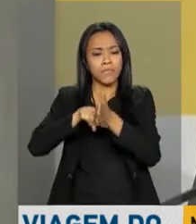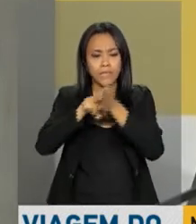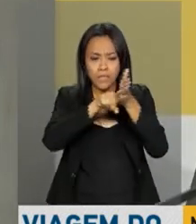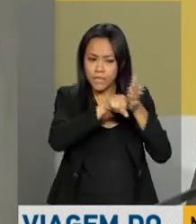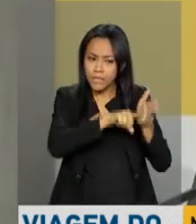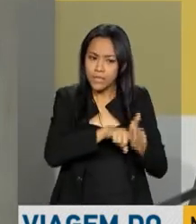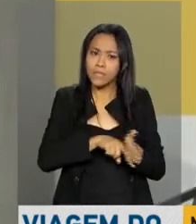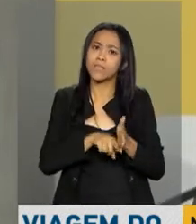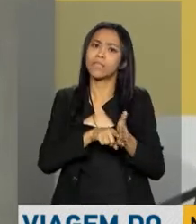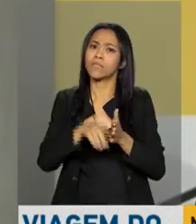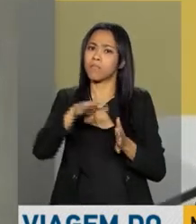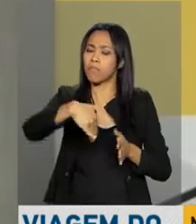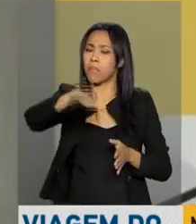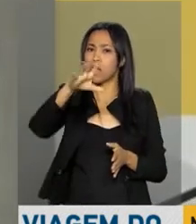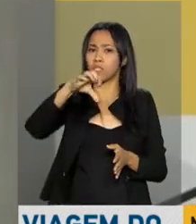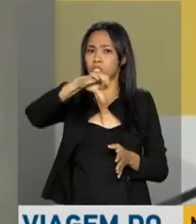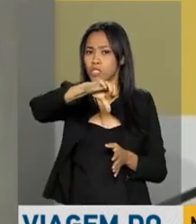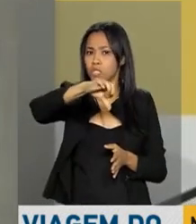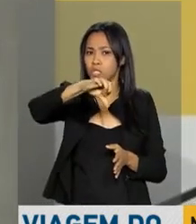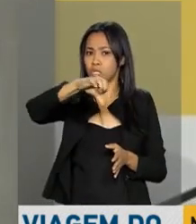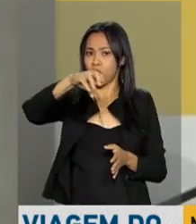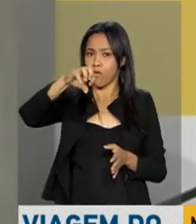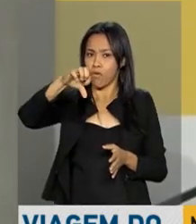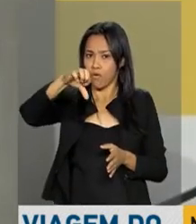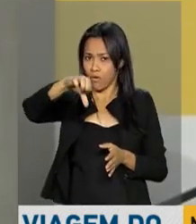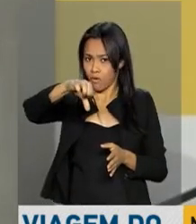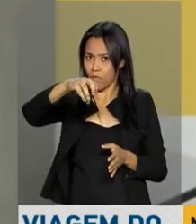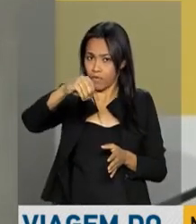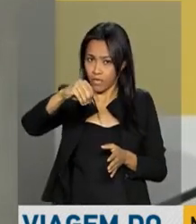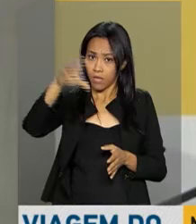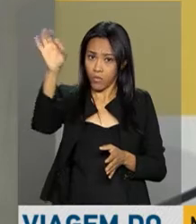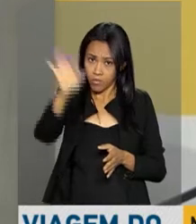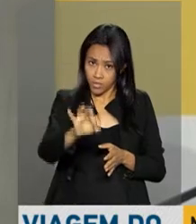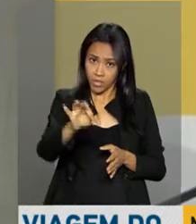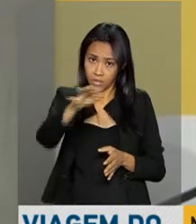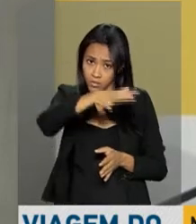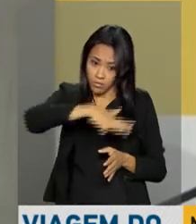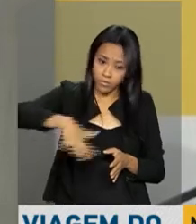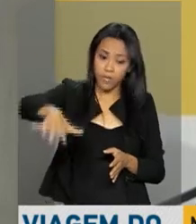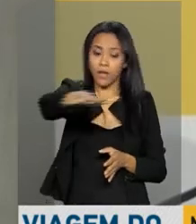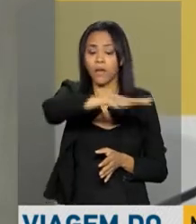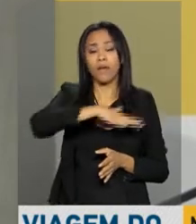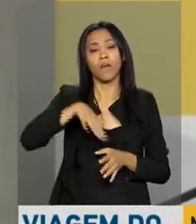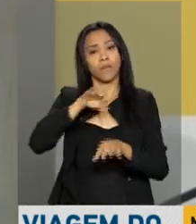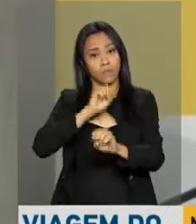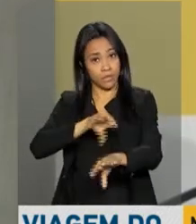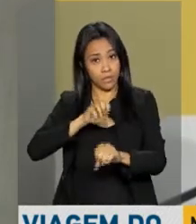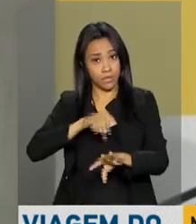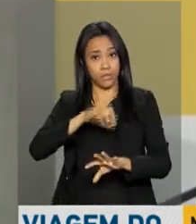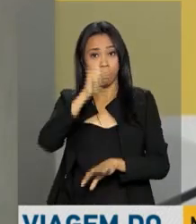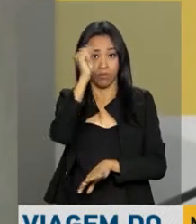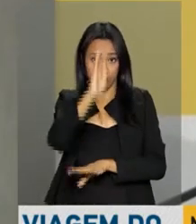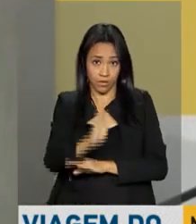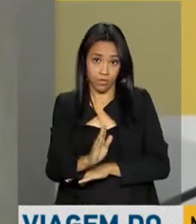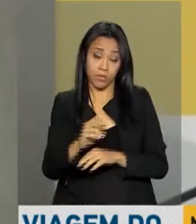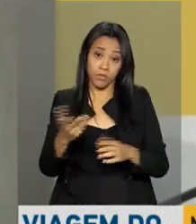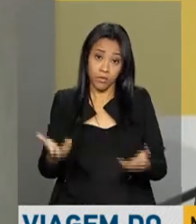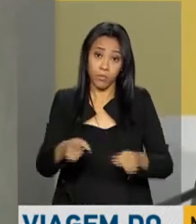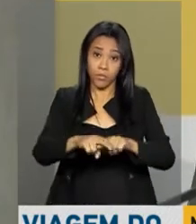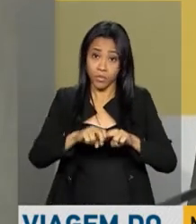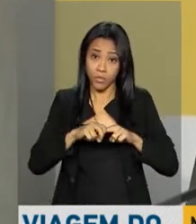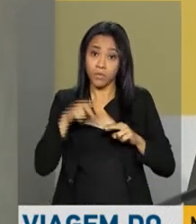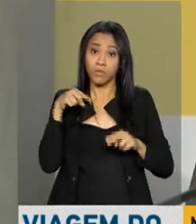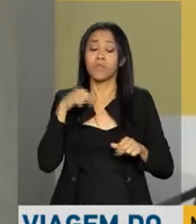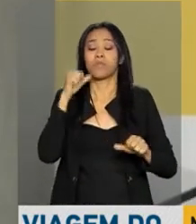a aprovação de mais de 90% de toda a área educacional do país portanto nós com esta reforma nós